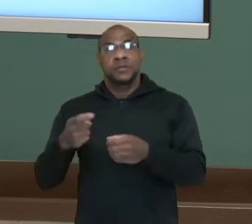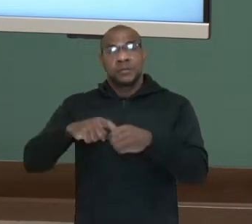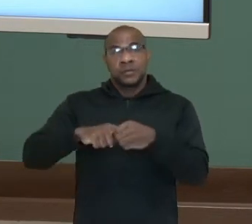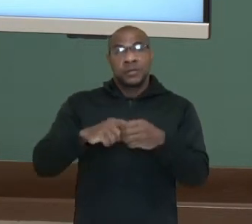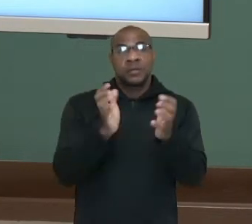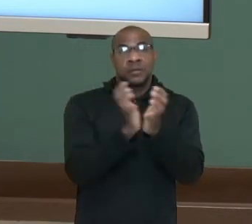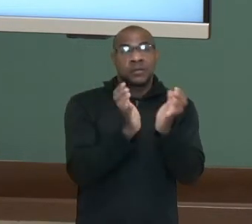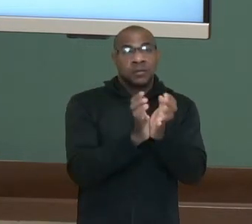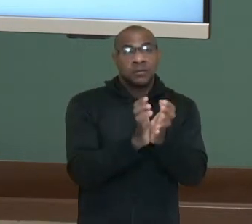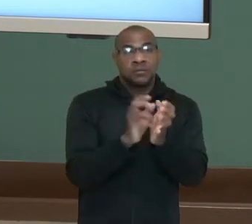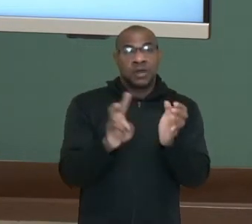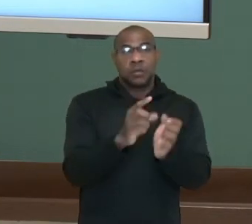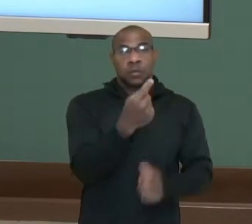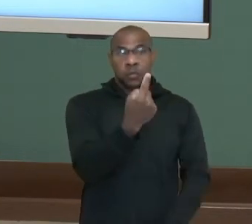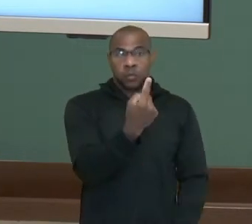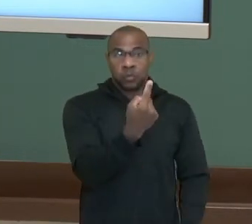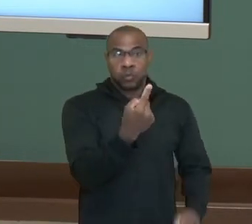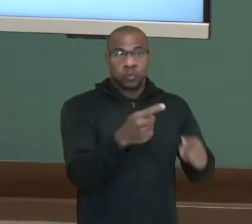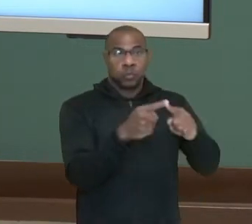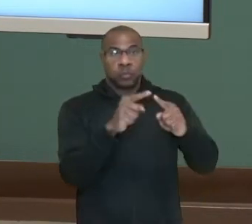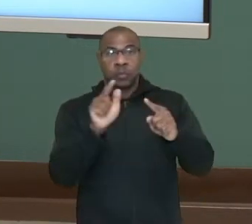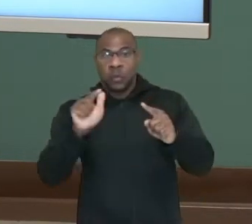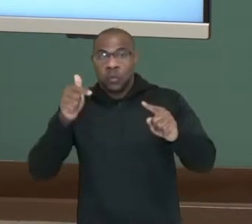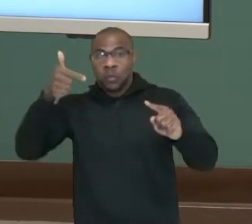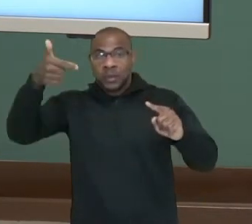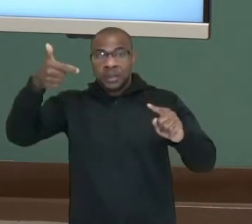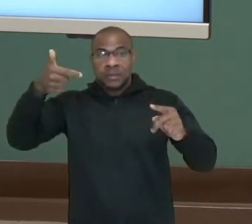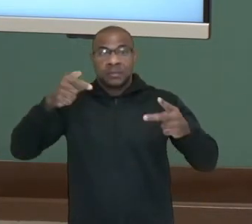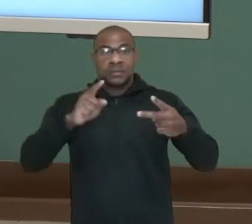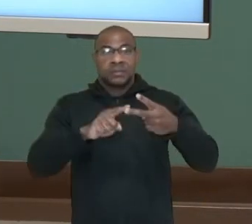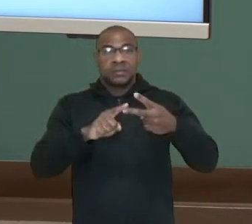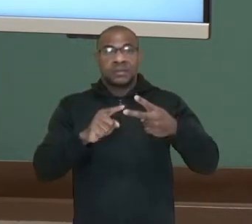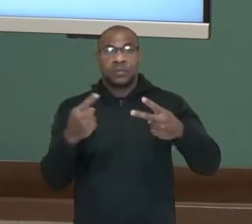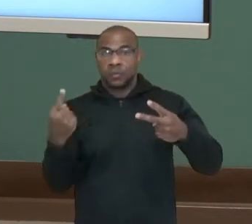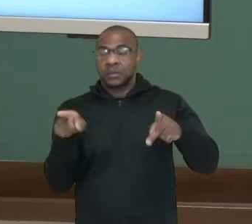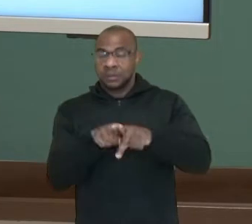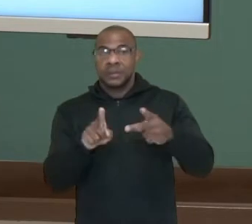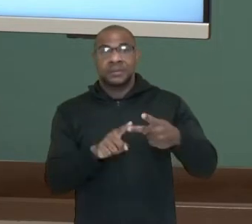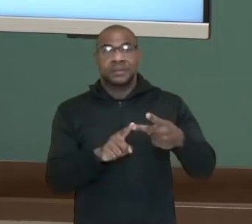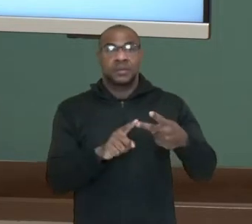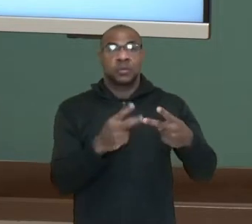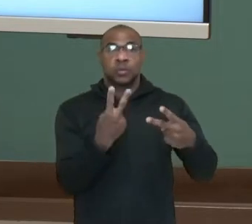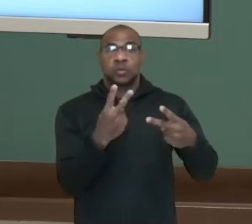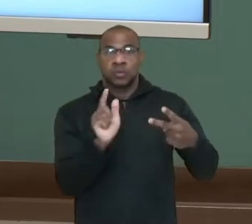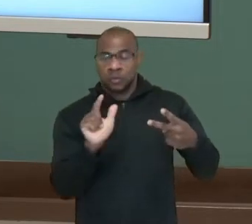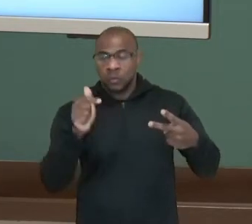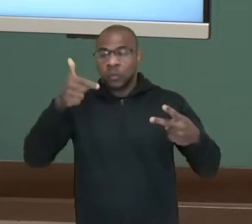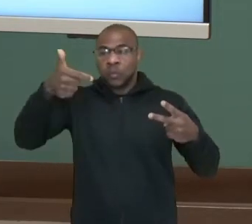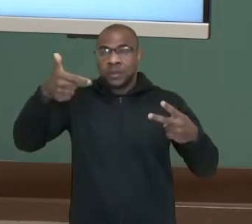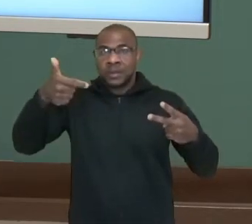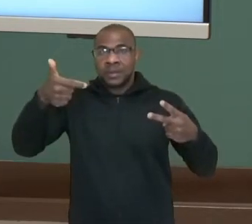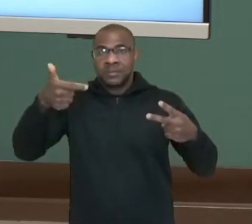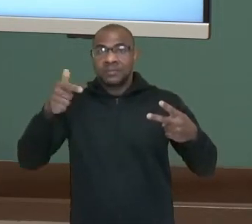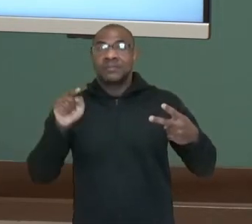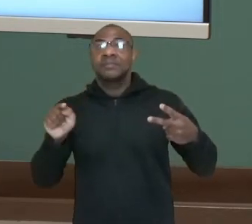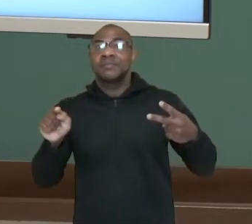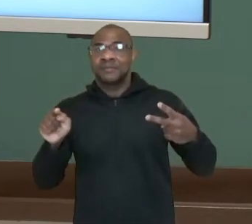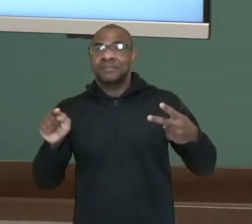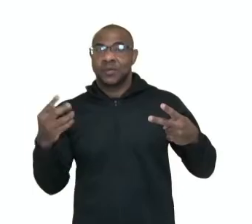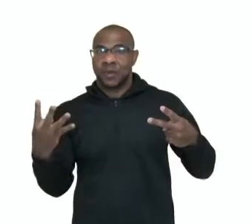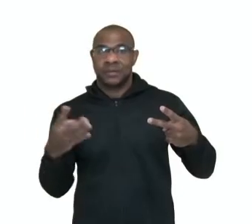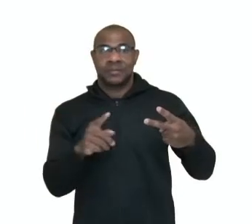1, o valor 1 ao quadrado, 1 também. 2 ao quadrado é o